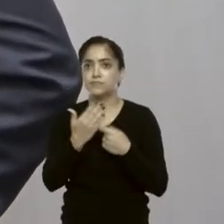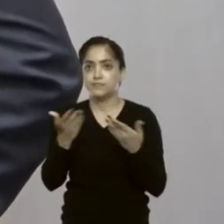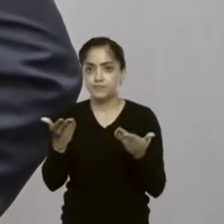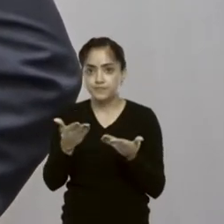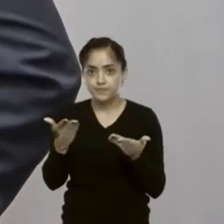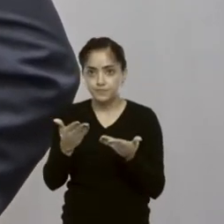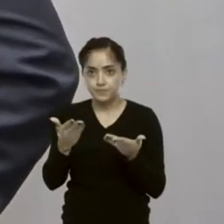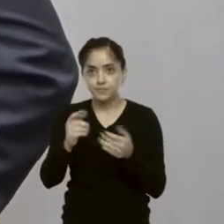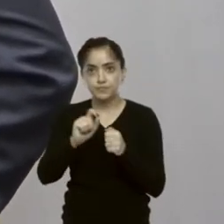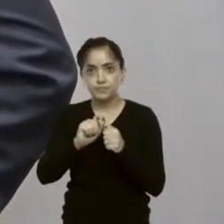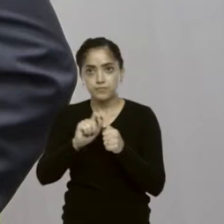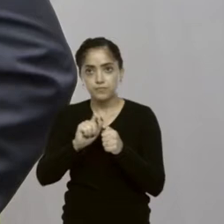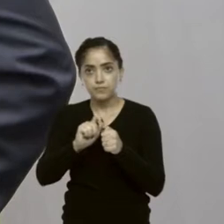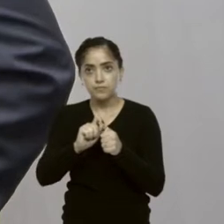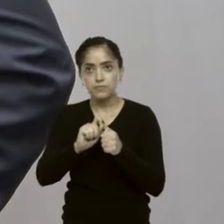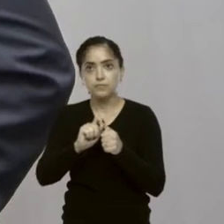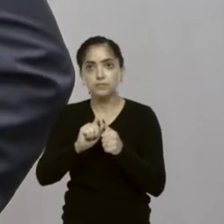um ato,